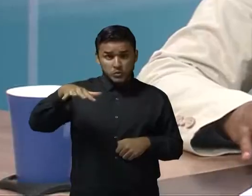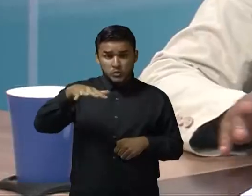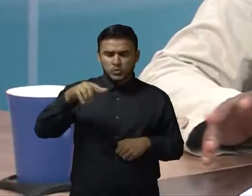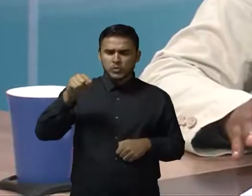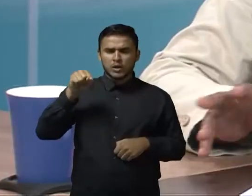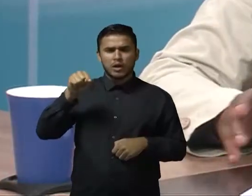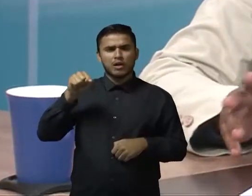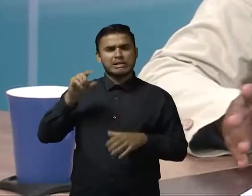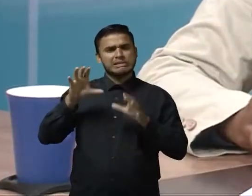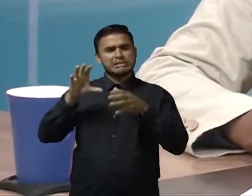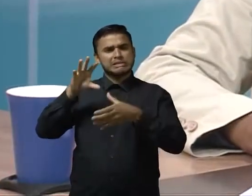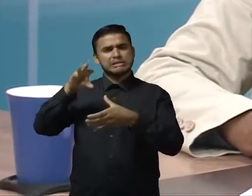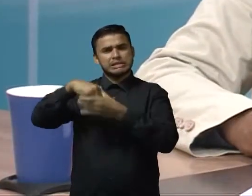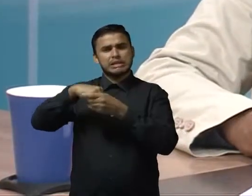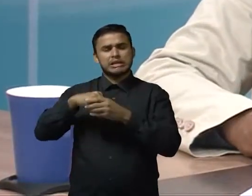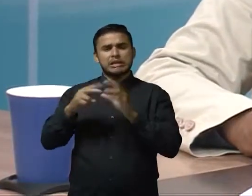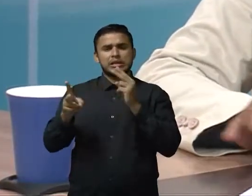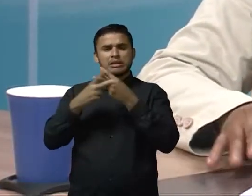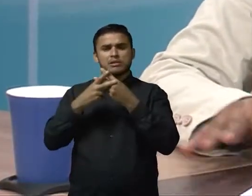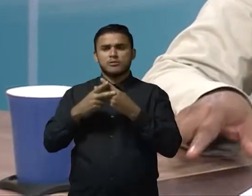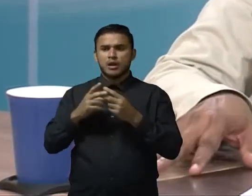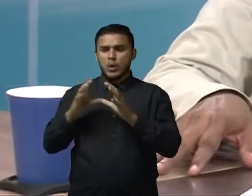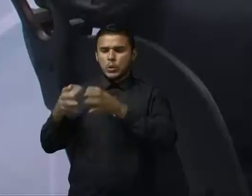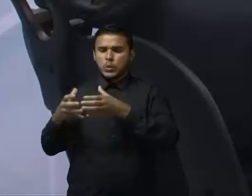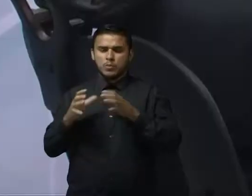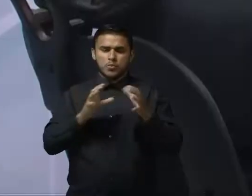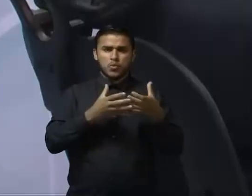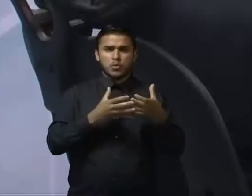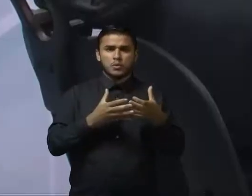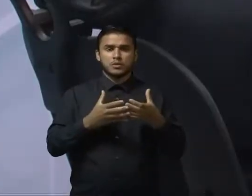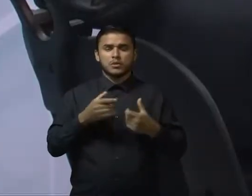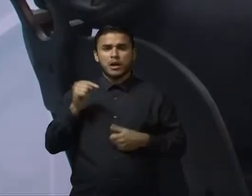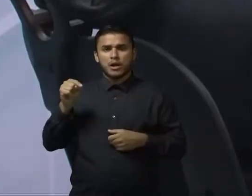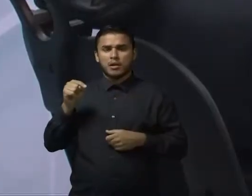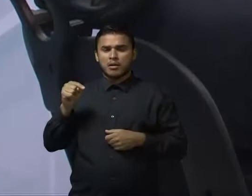carcerária conflitante, nos seus diversos grupos, estejam